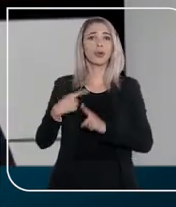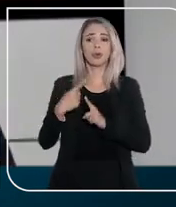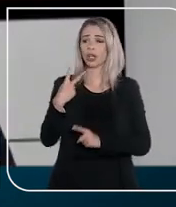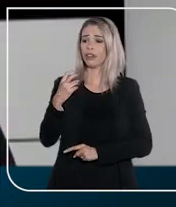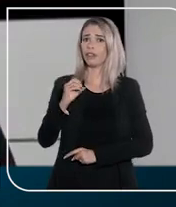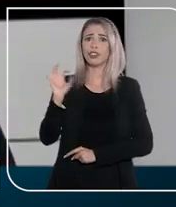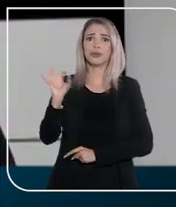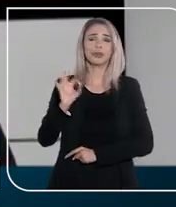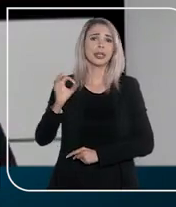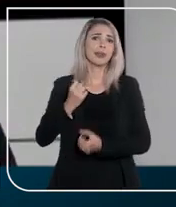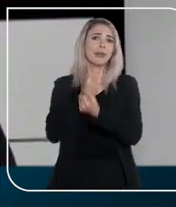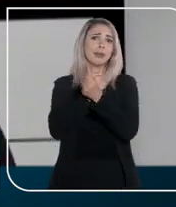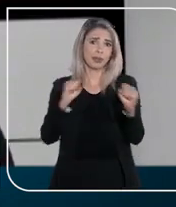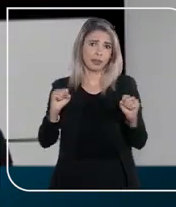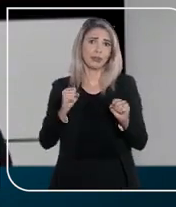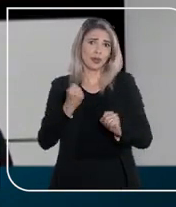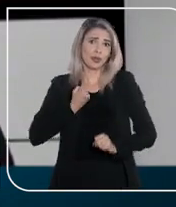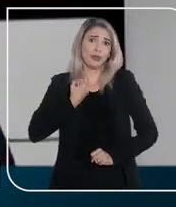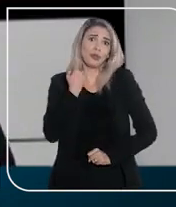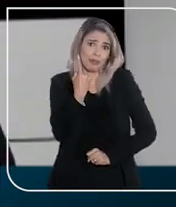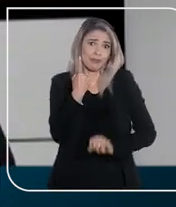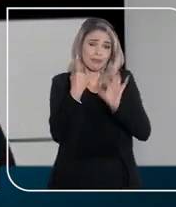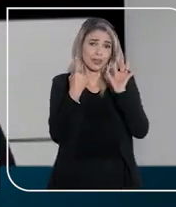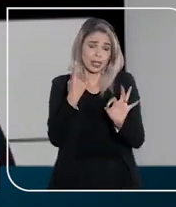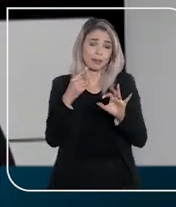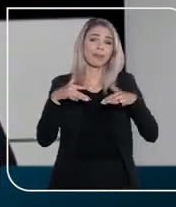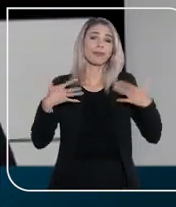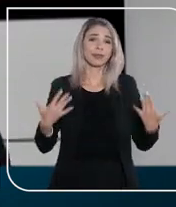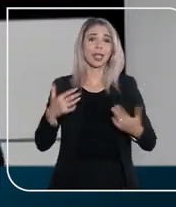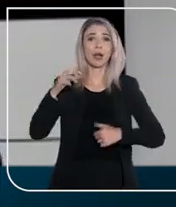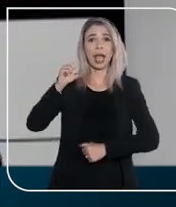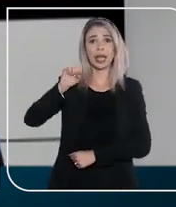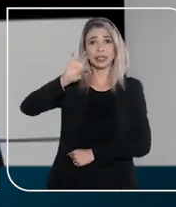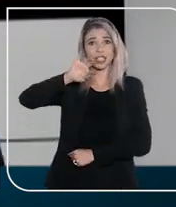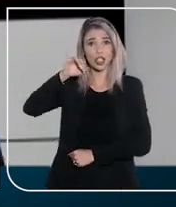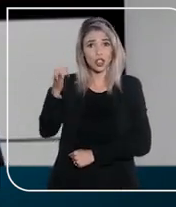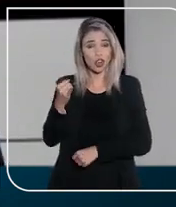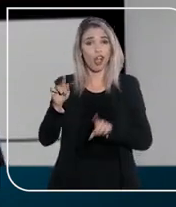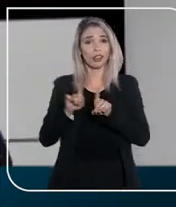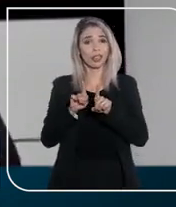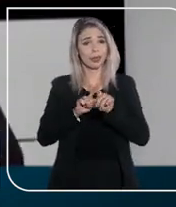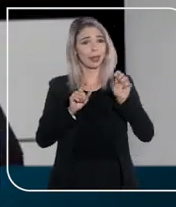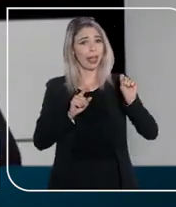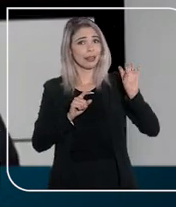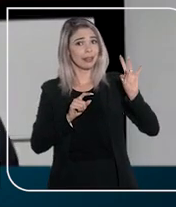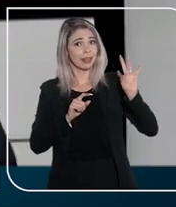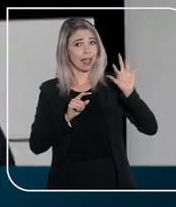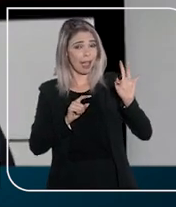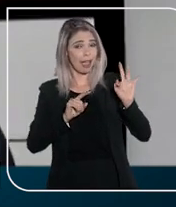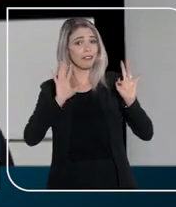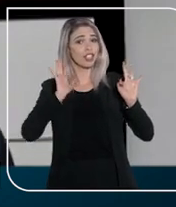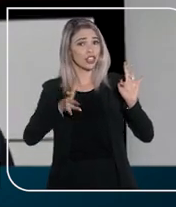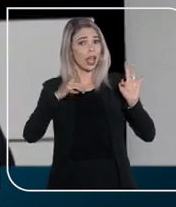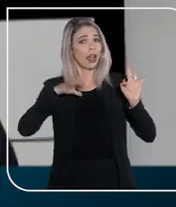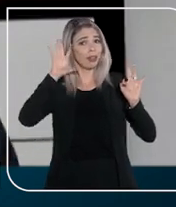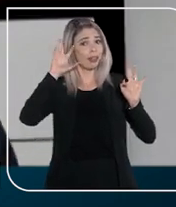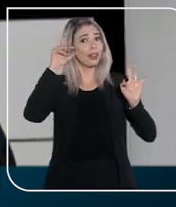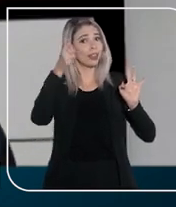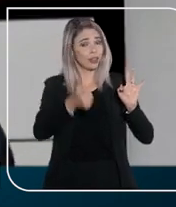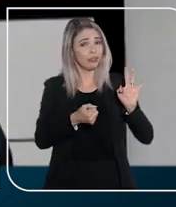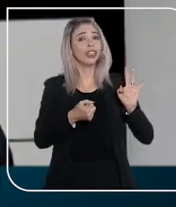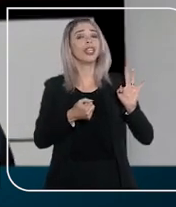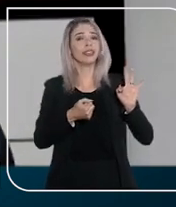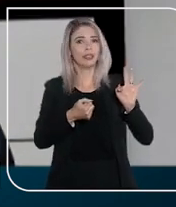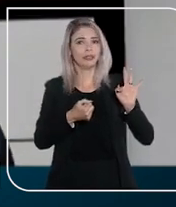não tem como. Então, o Superior Tribunal de Justiça e o Supremo Tribunal Federal, isso foi decidido lá na DC 41,